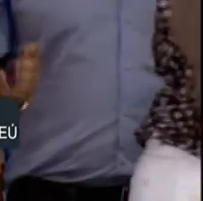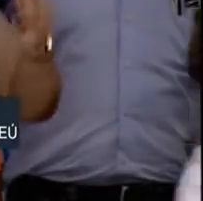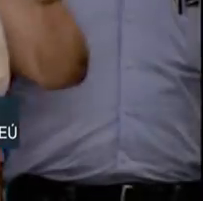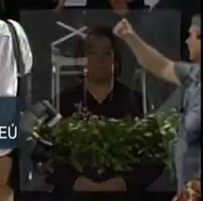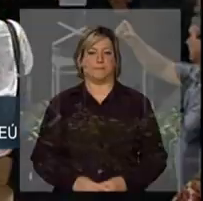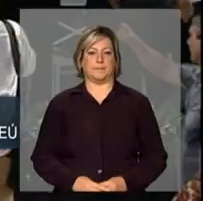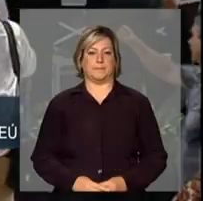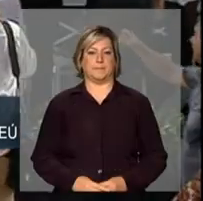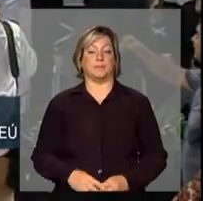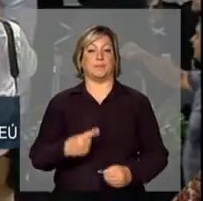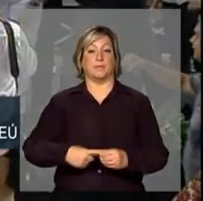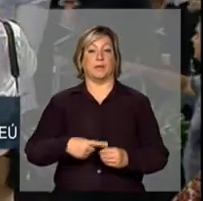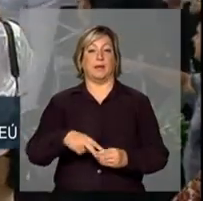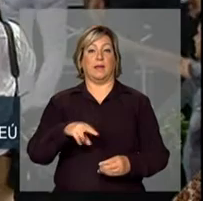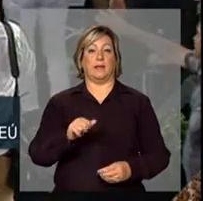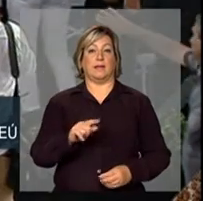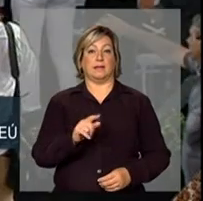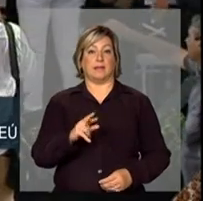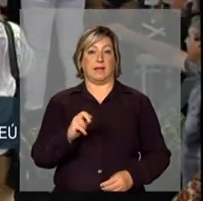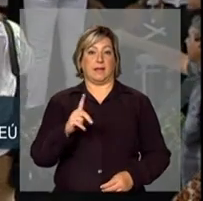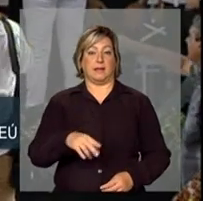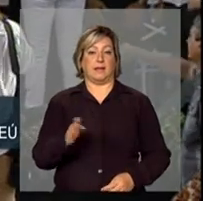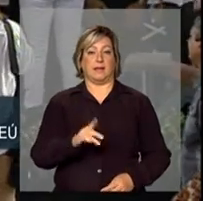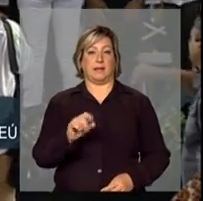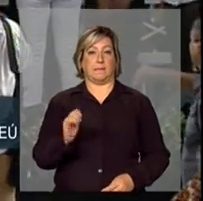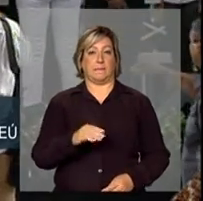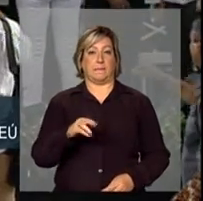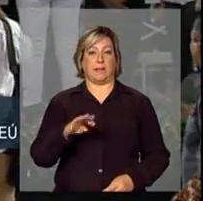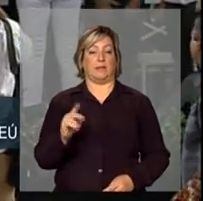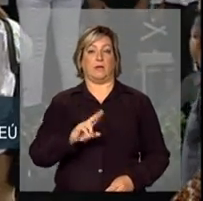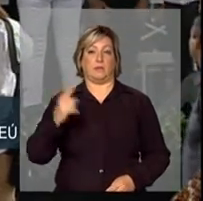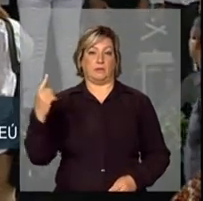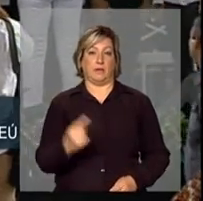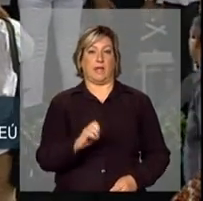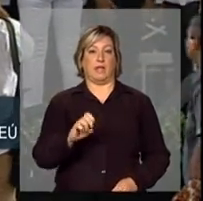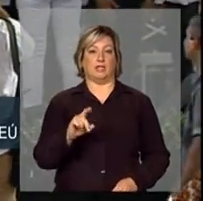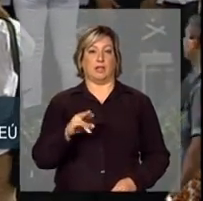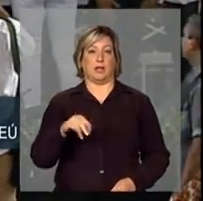De Nazaré da Mata, Egrinaldo Coutinho.